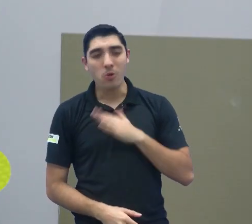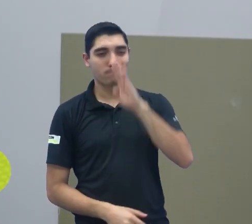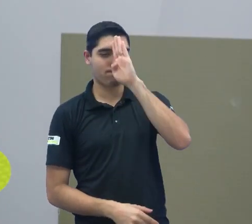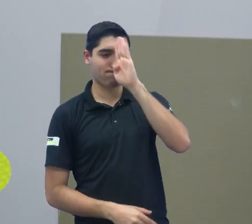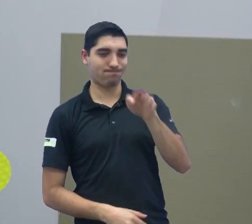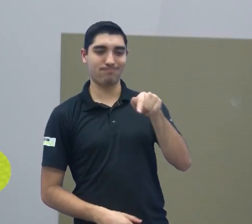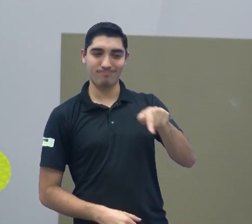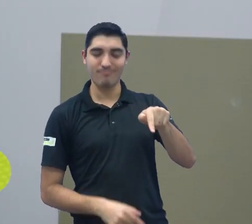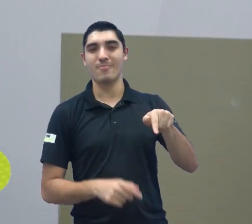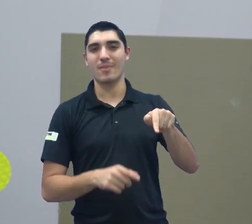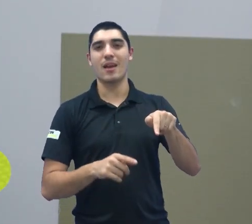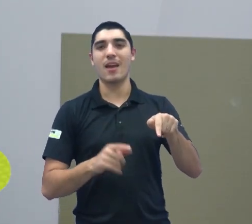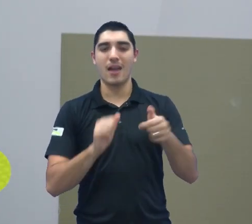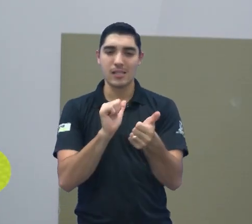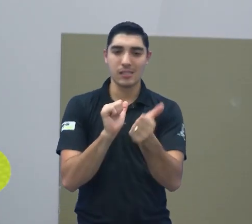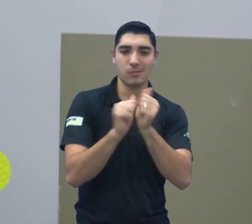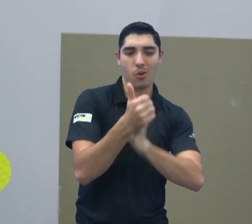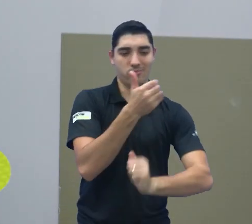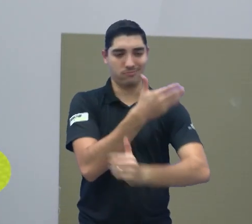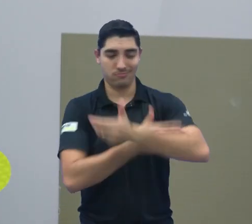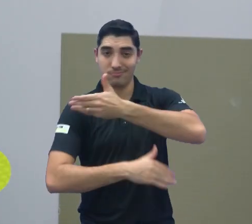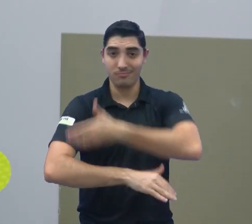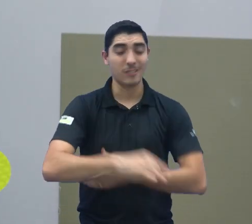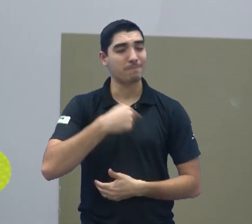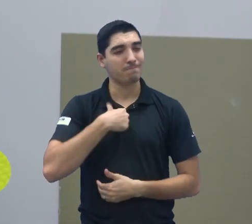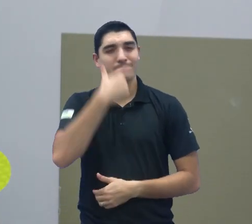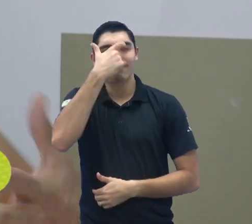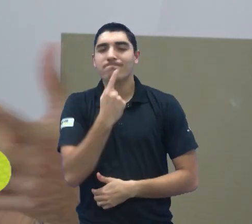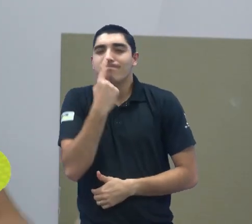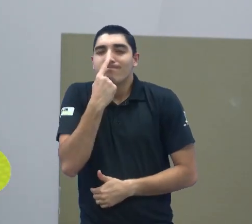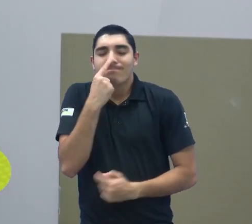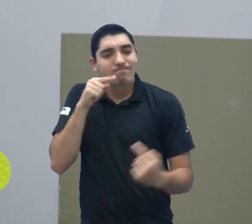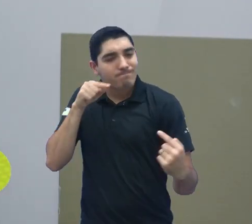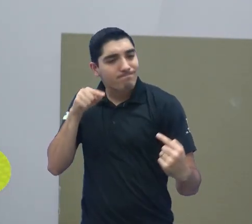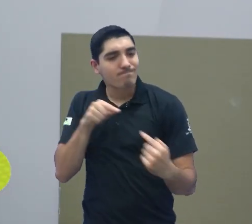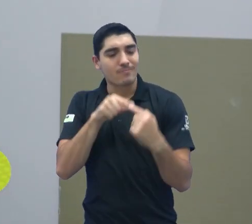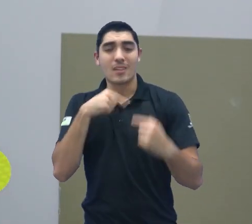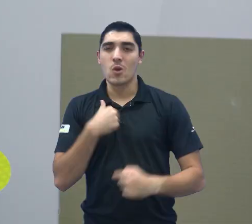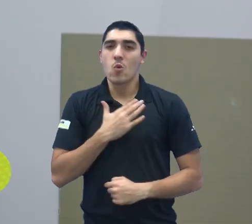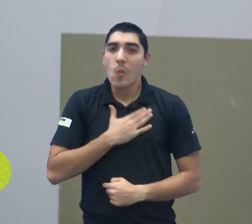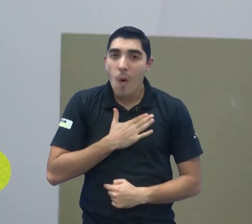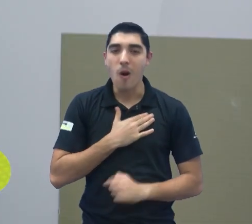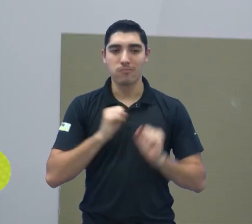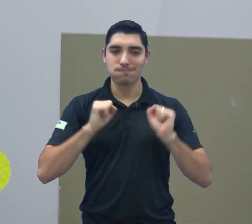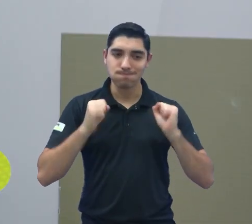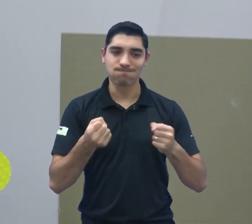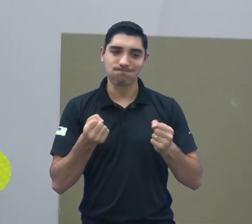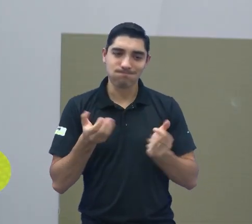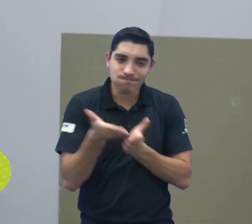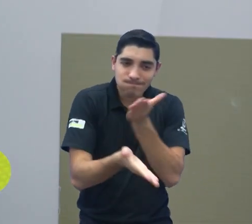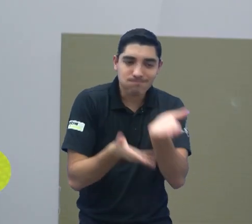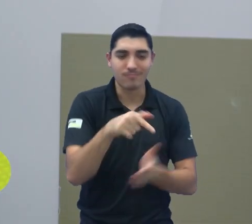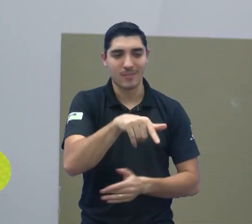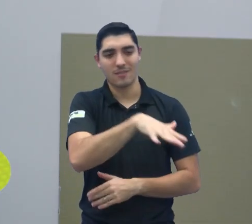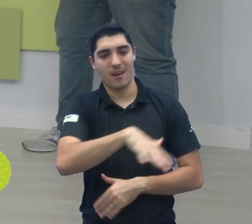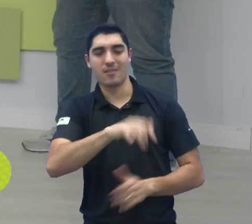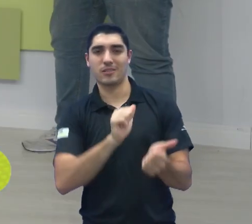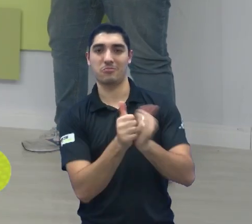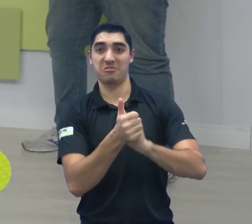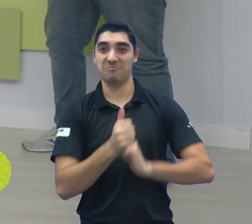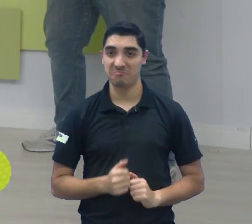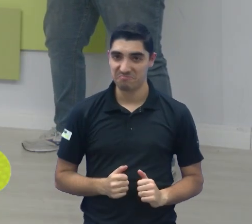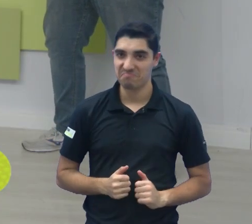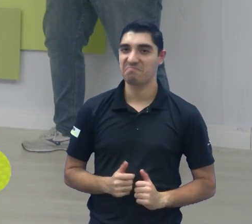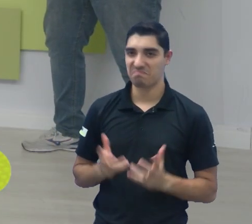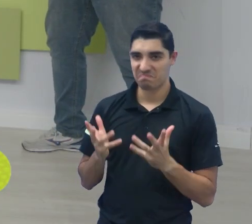seja o esporte paralímpico, né, onde eu me identifico, onde eu me encontro e onde eu acho que eu posso oferecer o meu melhor dentro do esporte, né? Sem dúvida alguma. Você falou